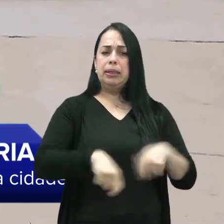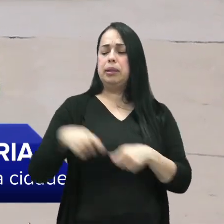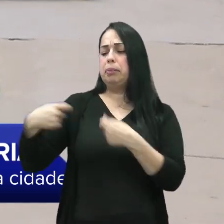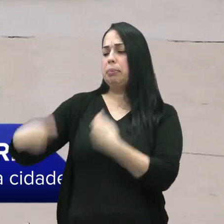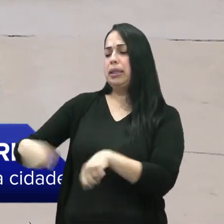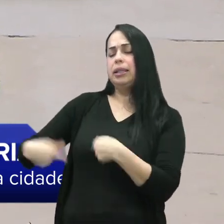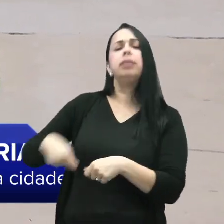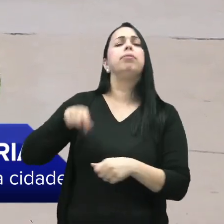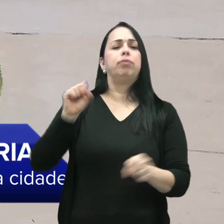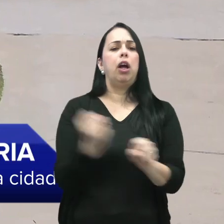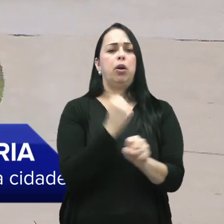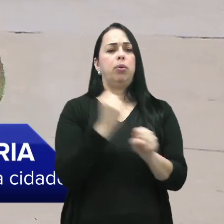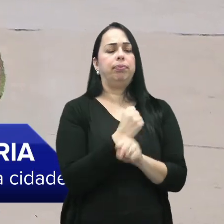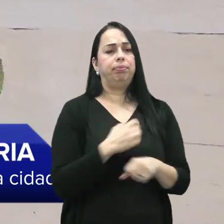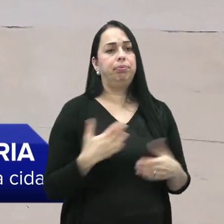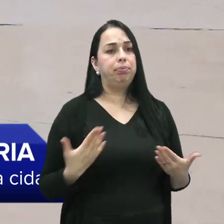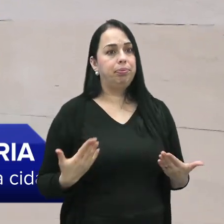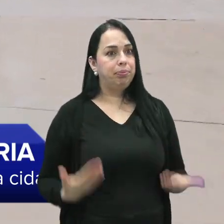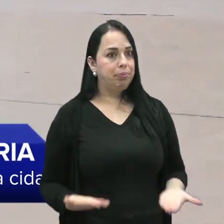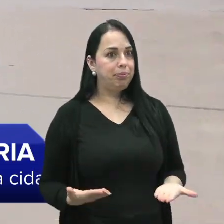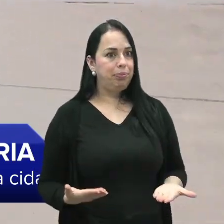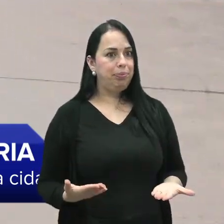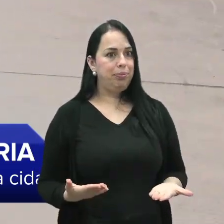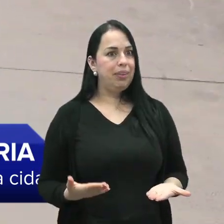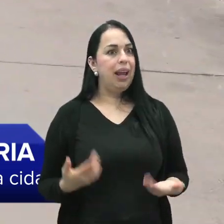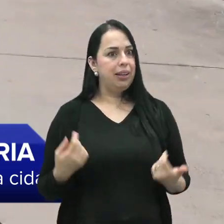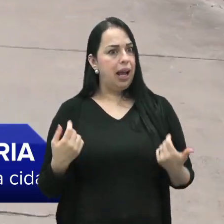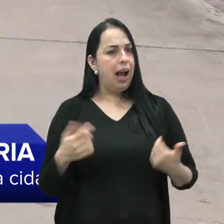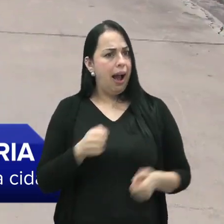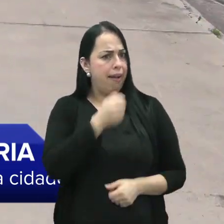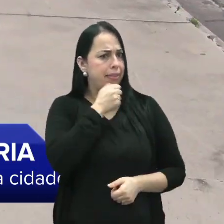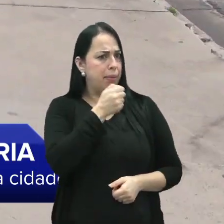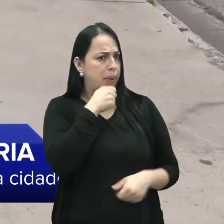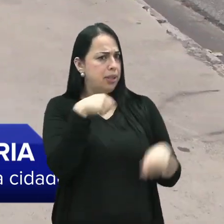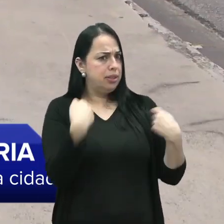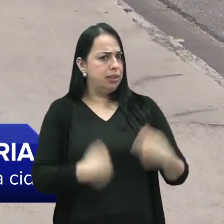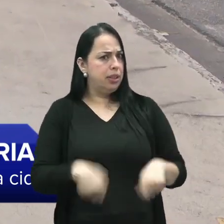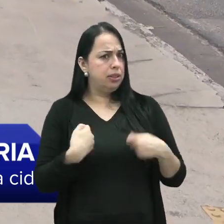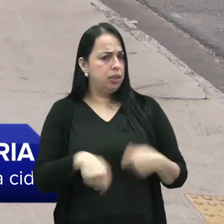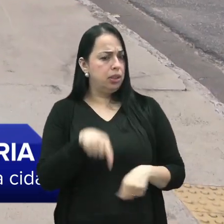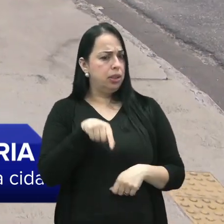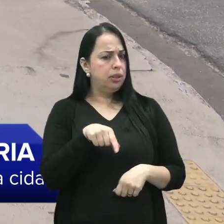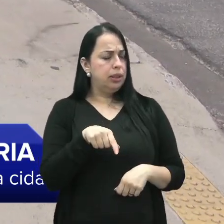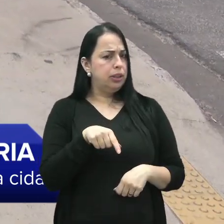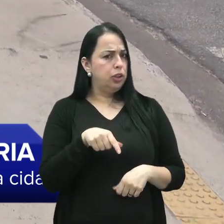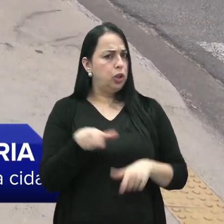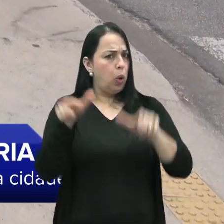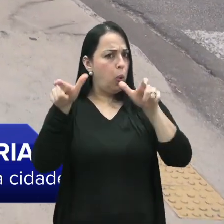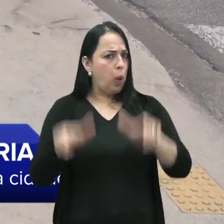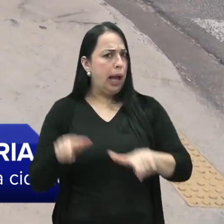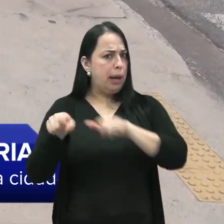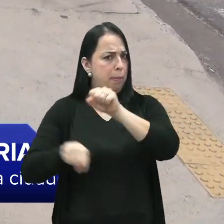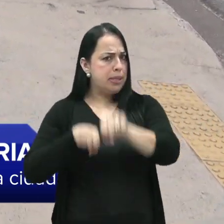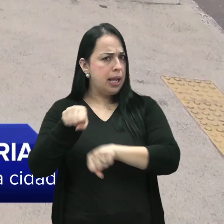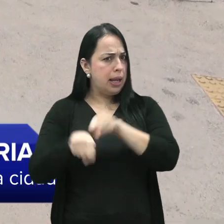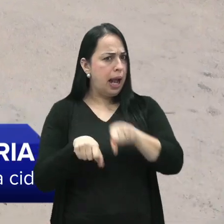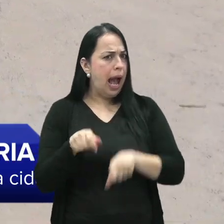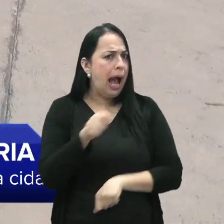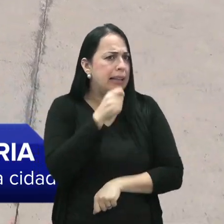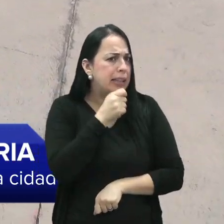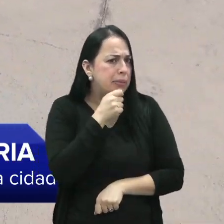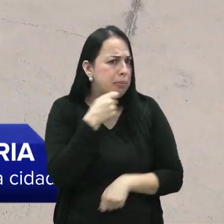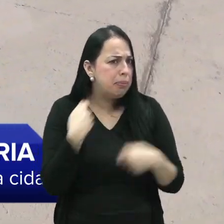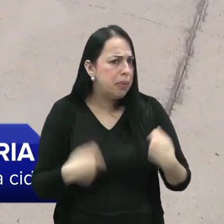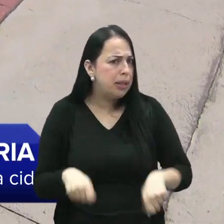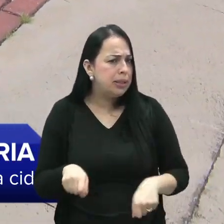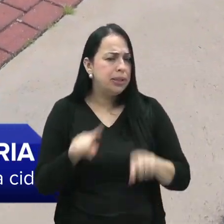necessidade e a viabilidade desses trechos. E a cidade tem ainda locais que precisam de mais atenção para nessa questão